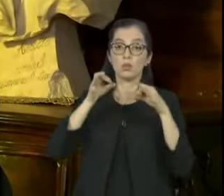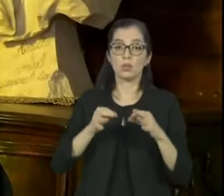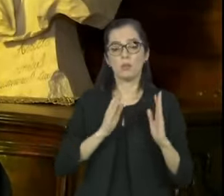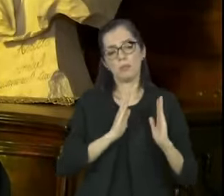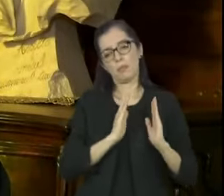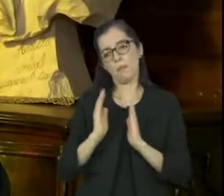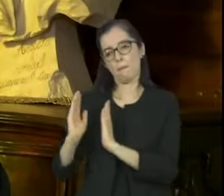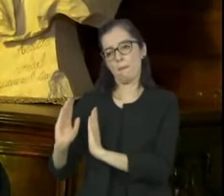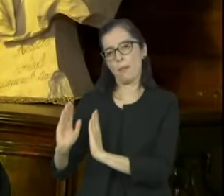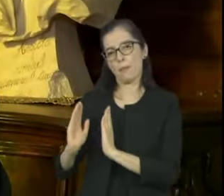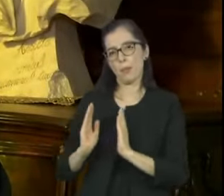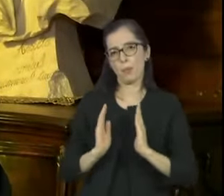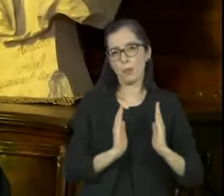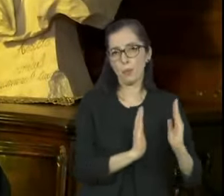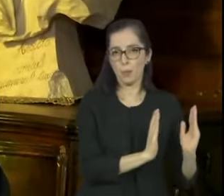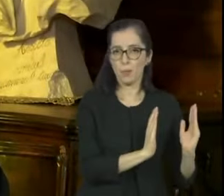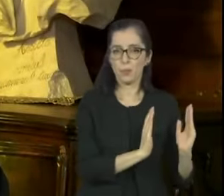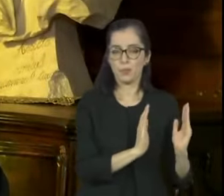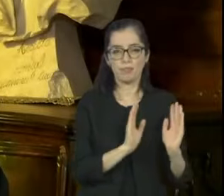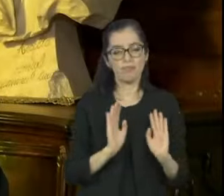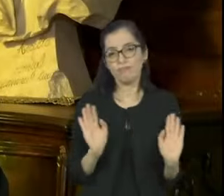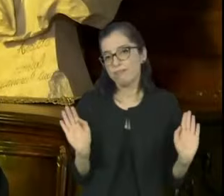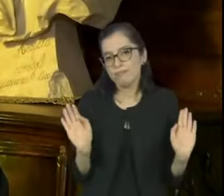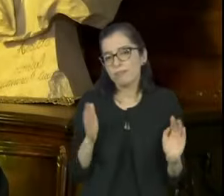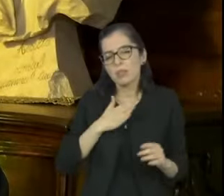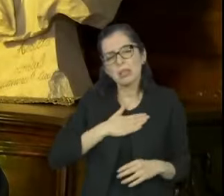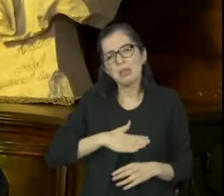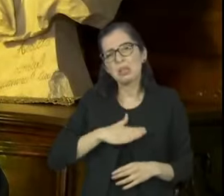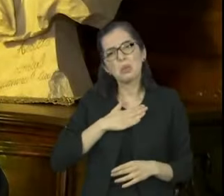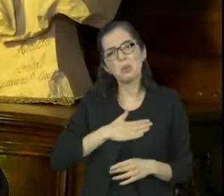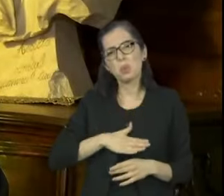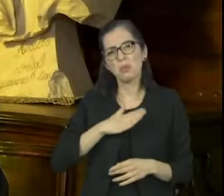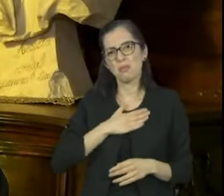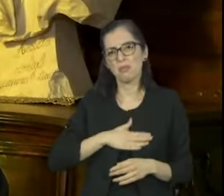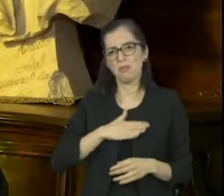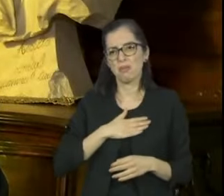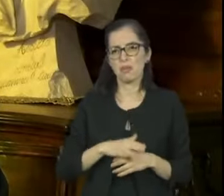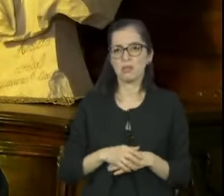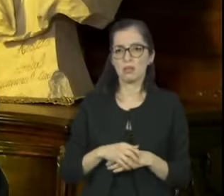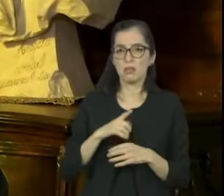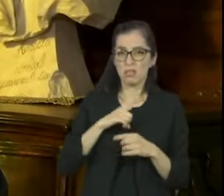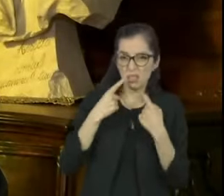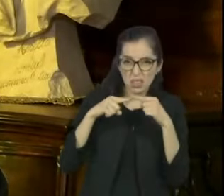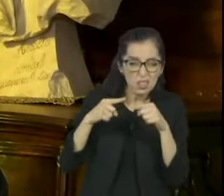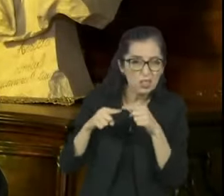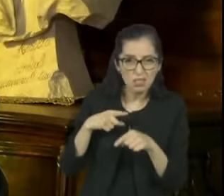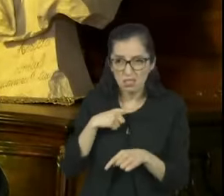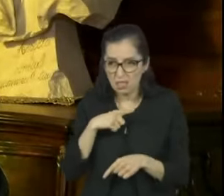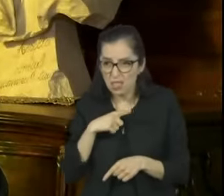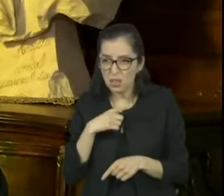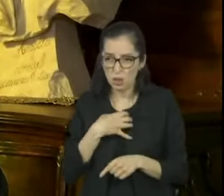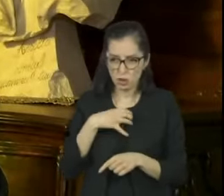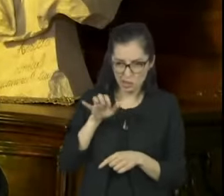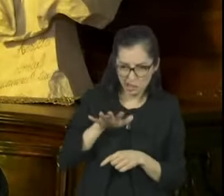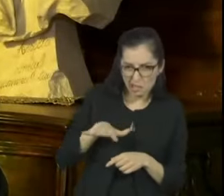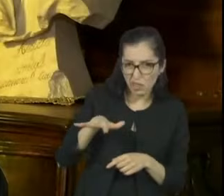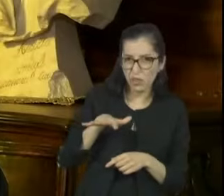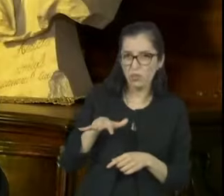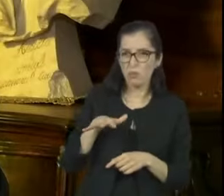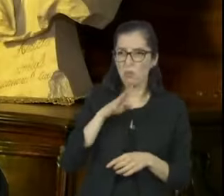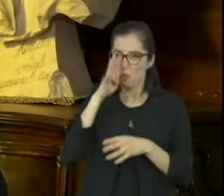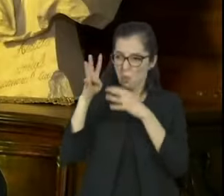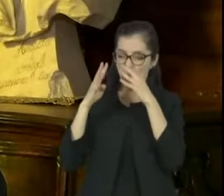lugar é se houve alguma crítica ao mal a usar digamos de